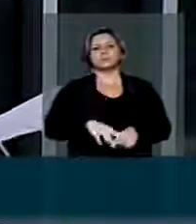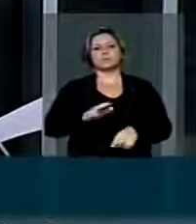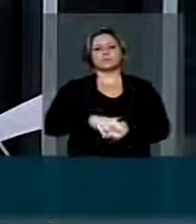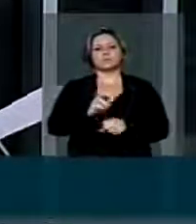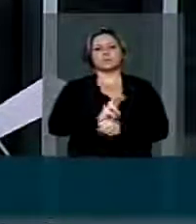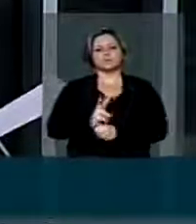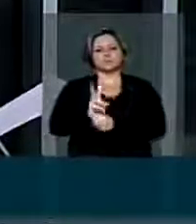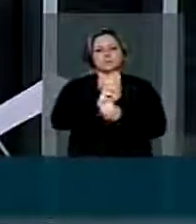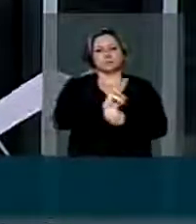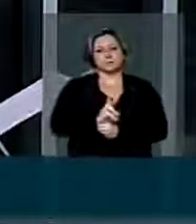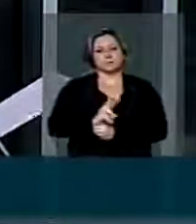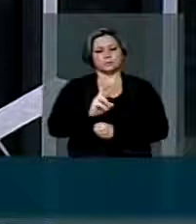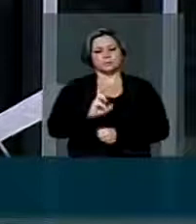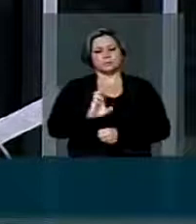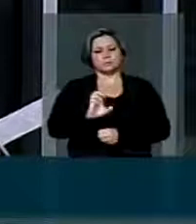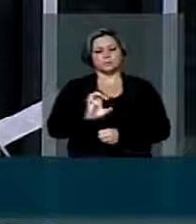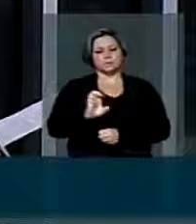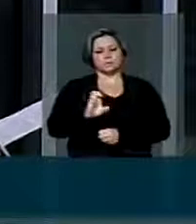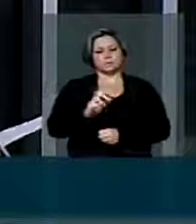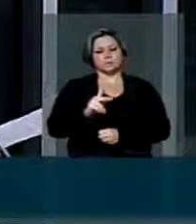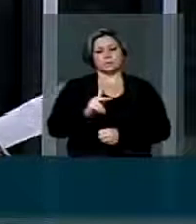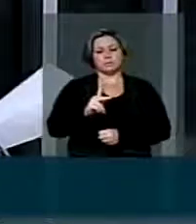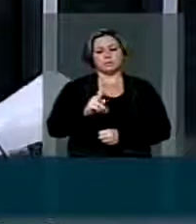integral da refinaria de Pasadena.